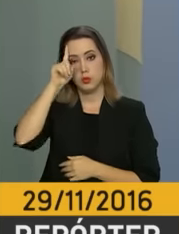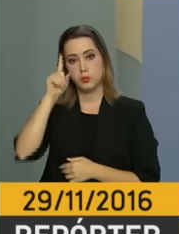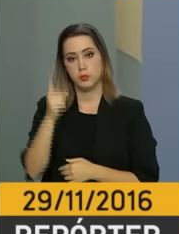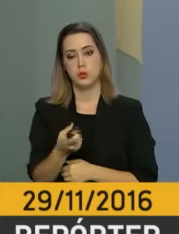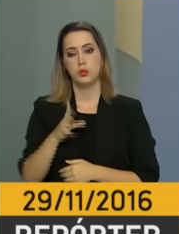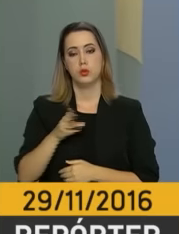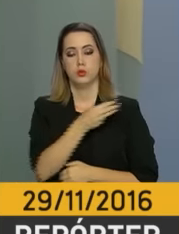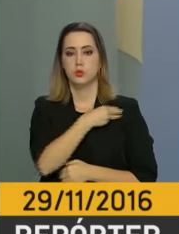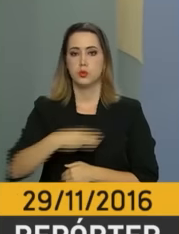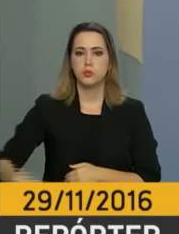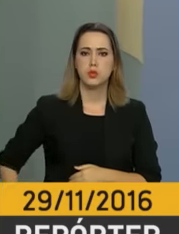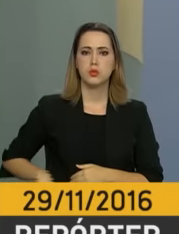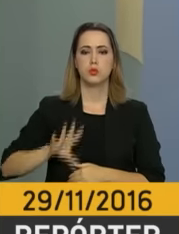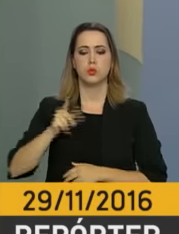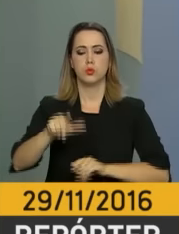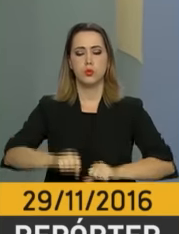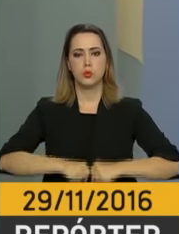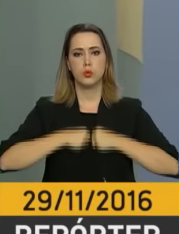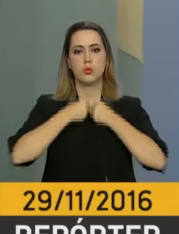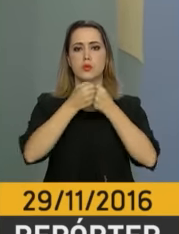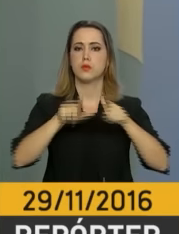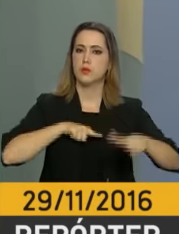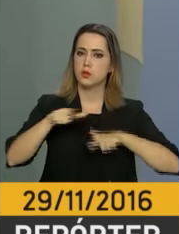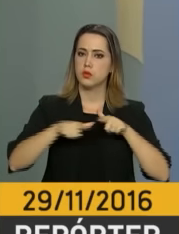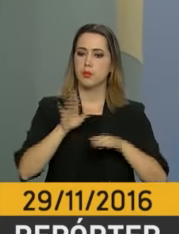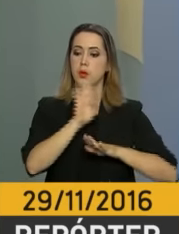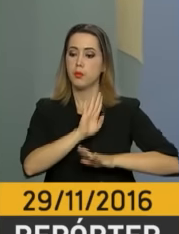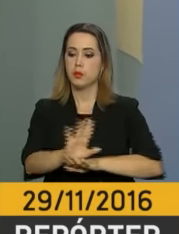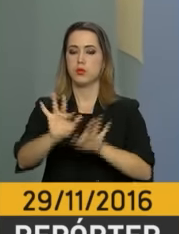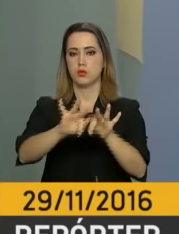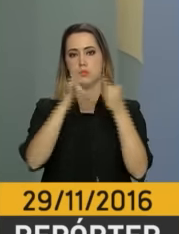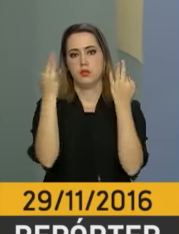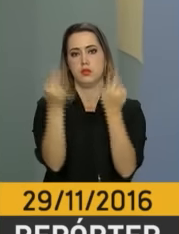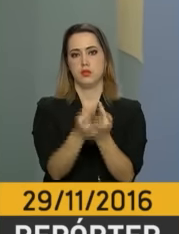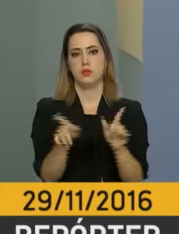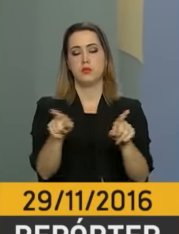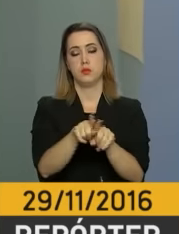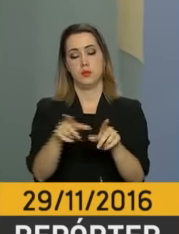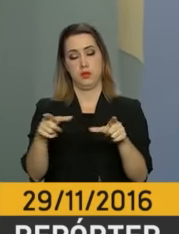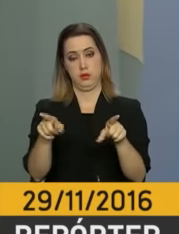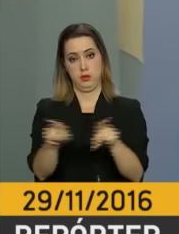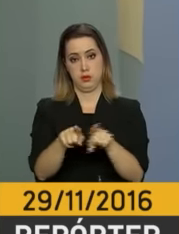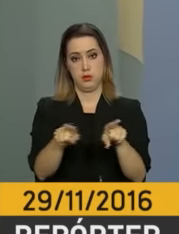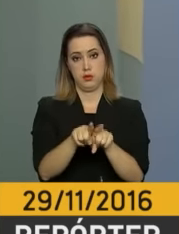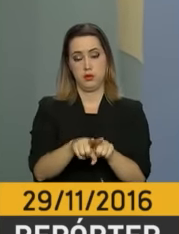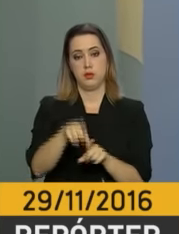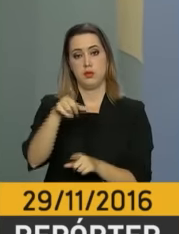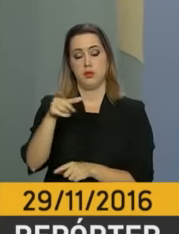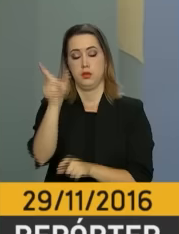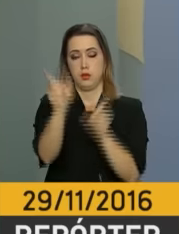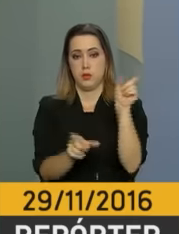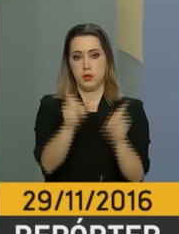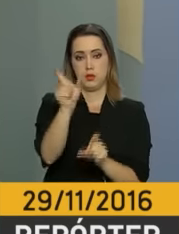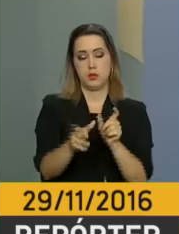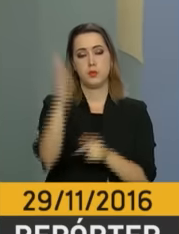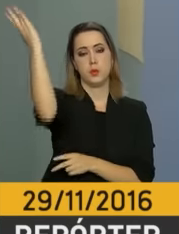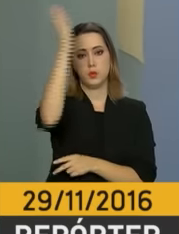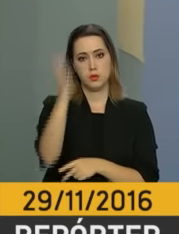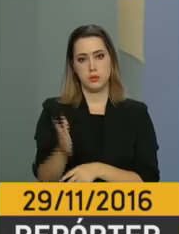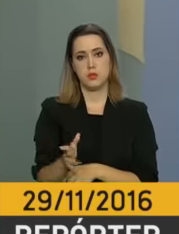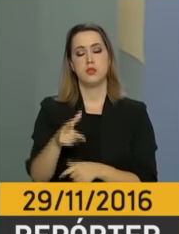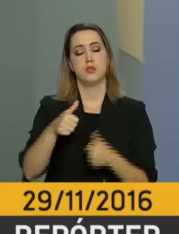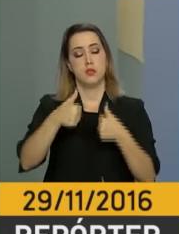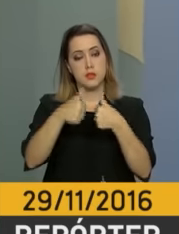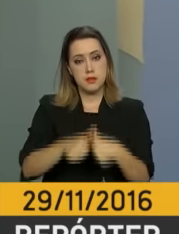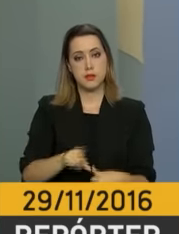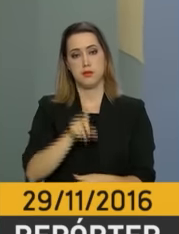esforços necessários para o apoio aos familiares e brasileiros hospitalizados na Colômbia. O cônsul honorário do